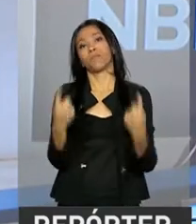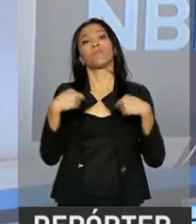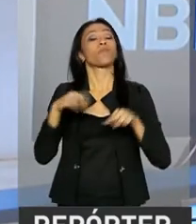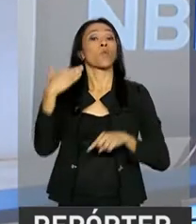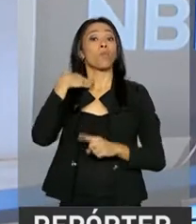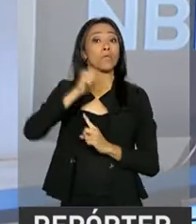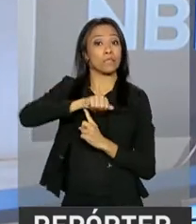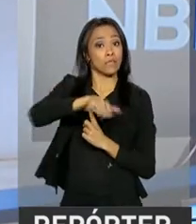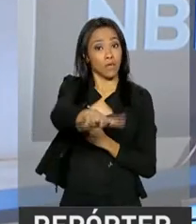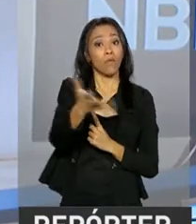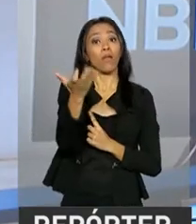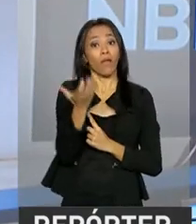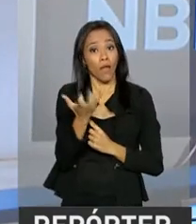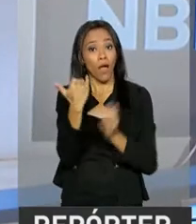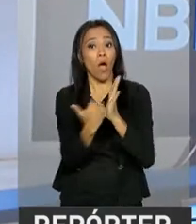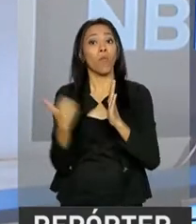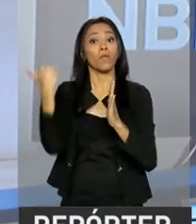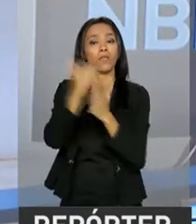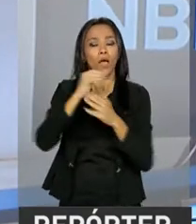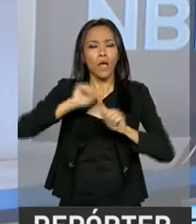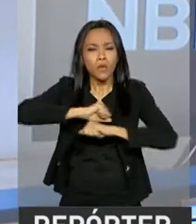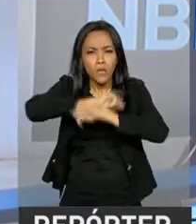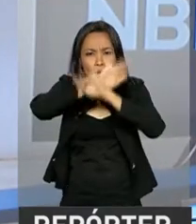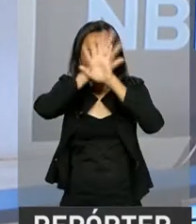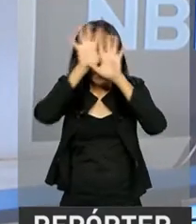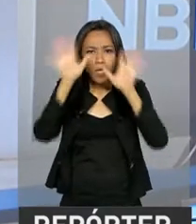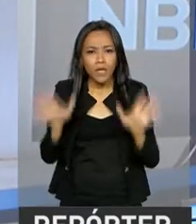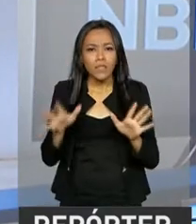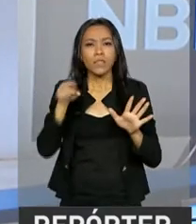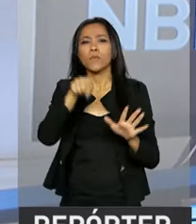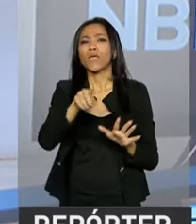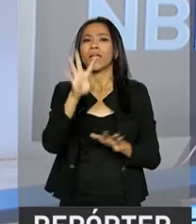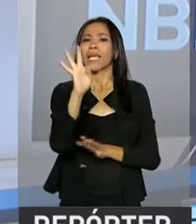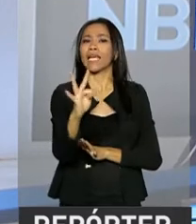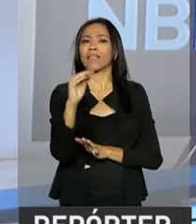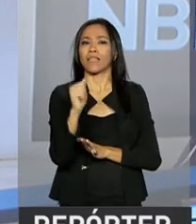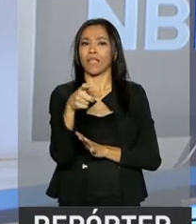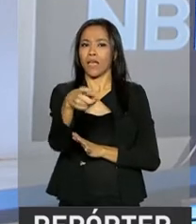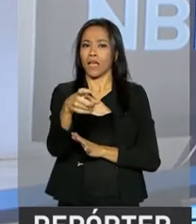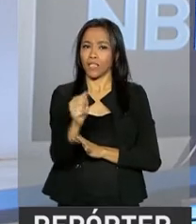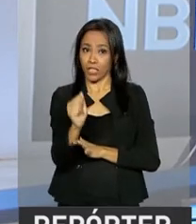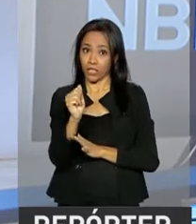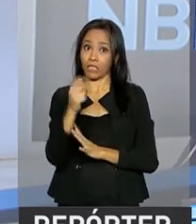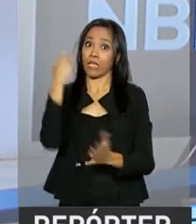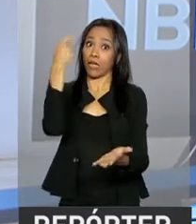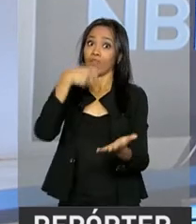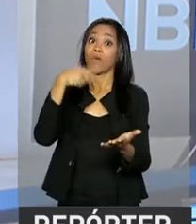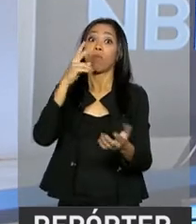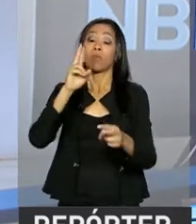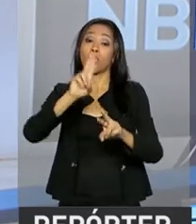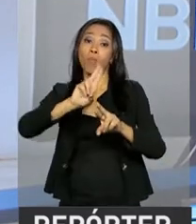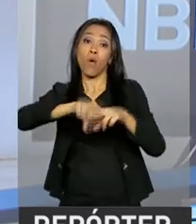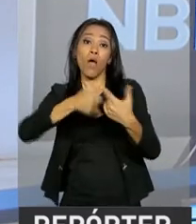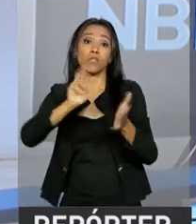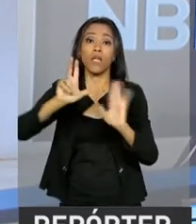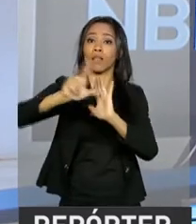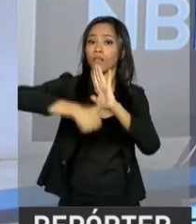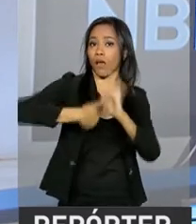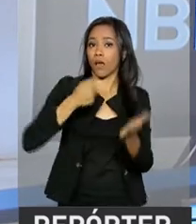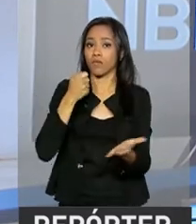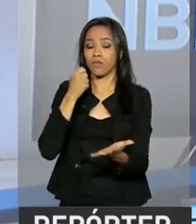aumentar a transparência sobre as taxas cobradas em caso de atraso de pagamento de